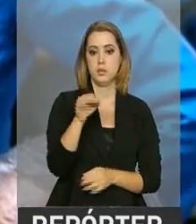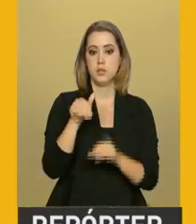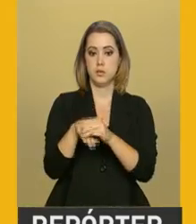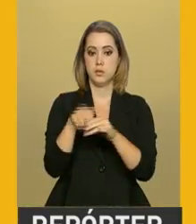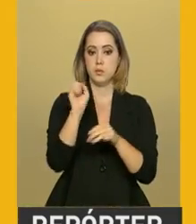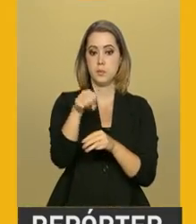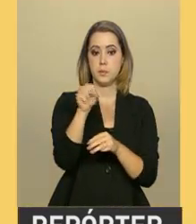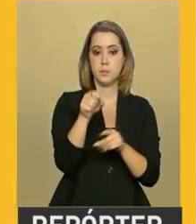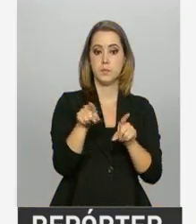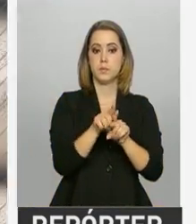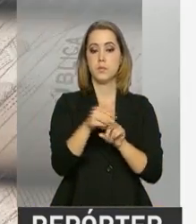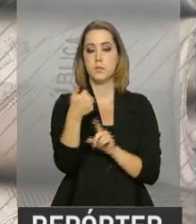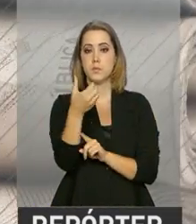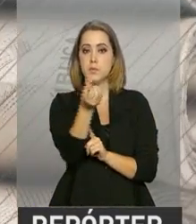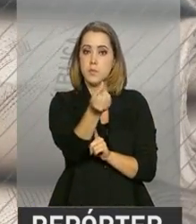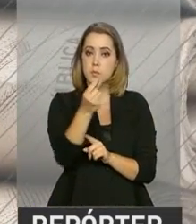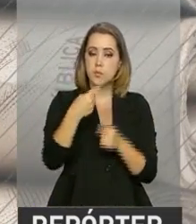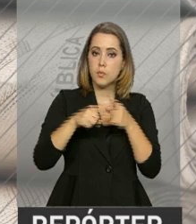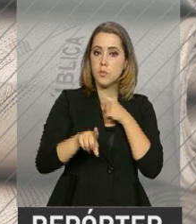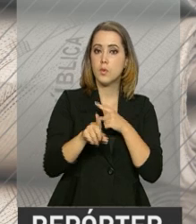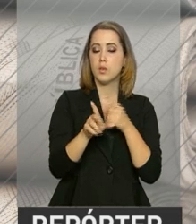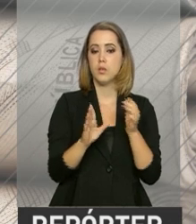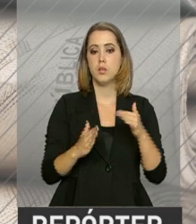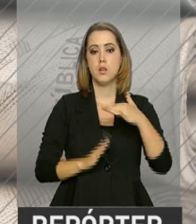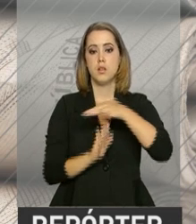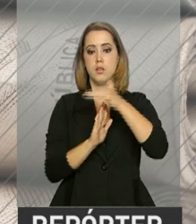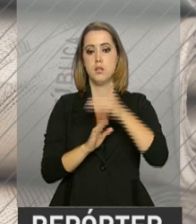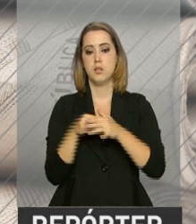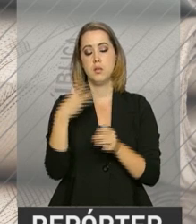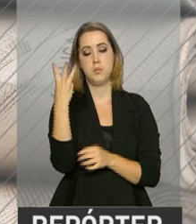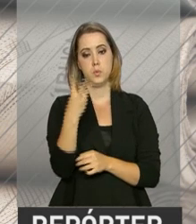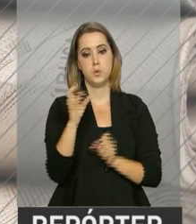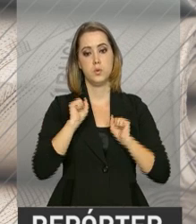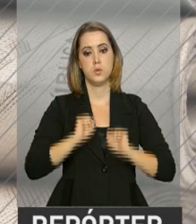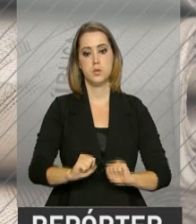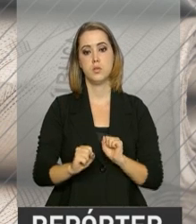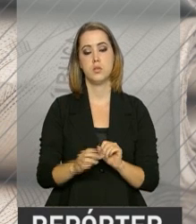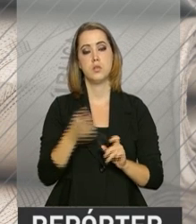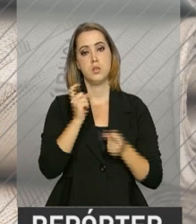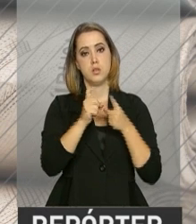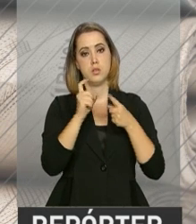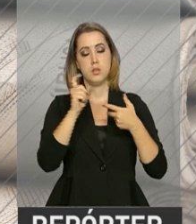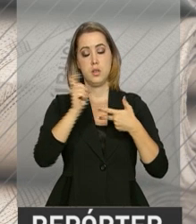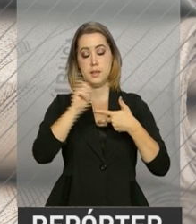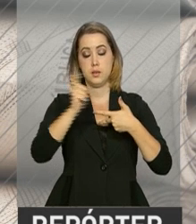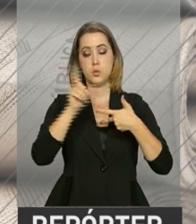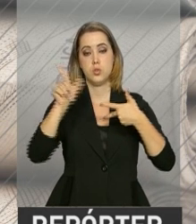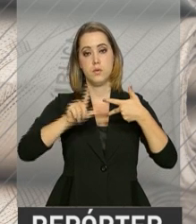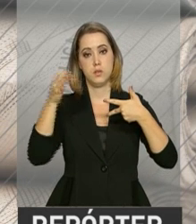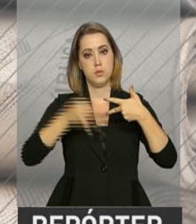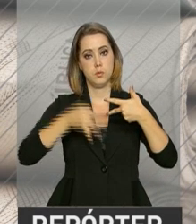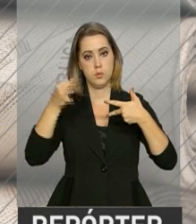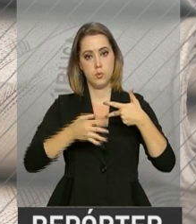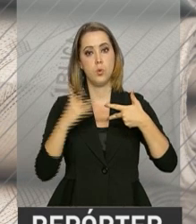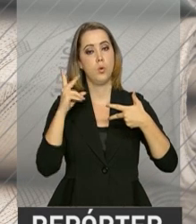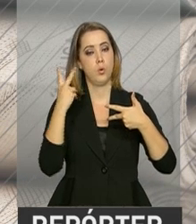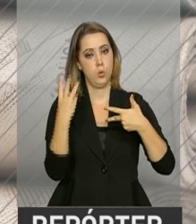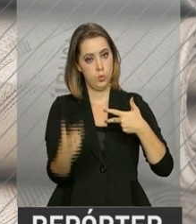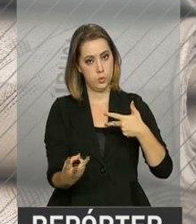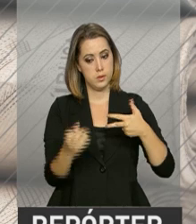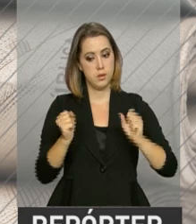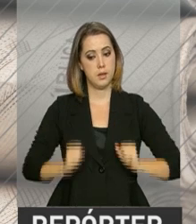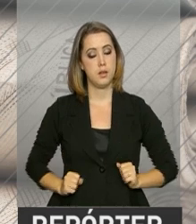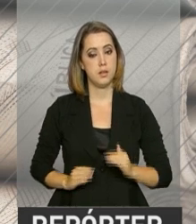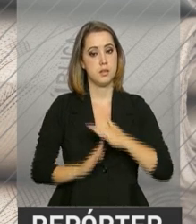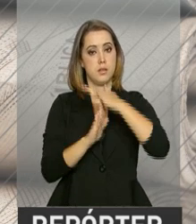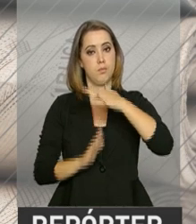contrários a PEC limita o crescimento dos gastos para os três poderes executivo legislativo e judiciário o aumento não